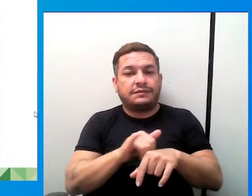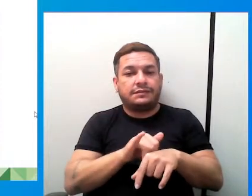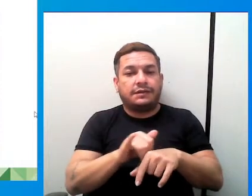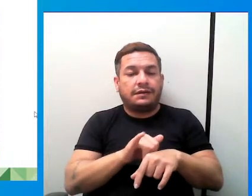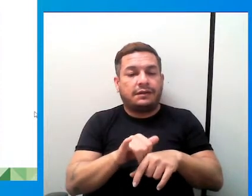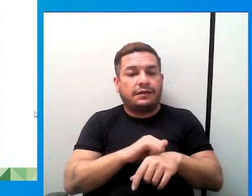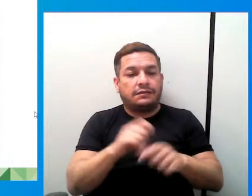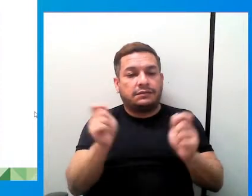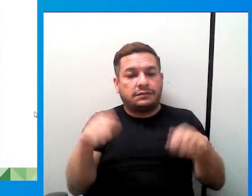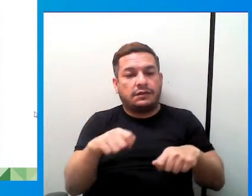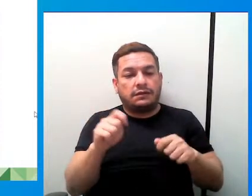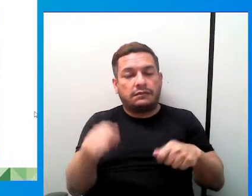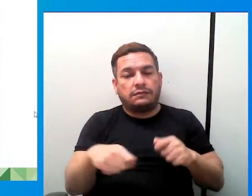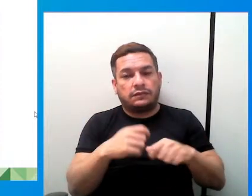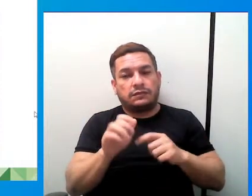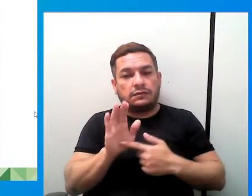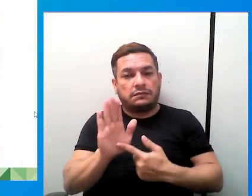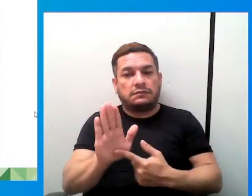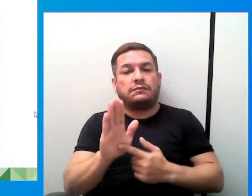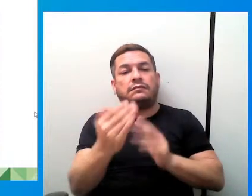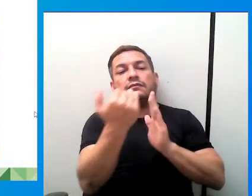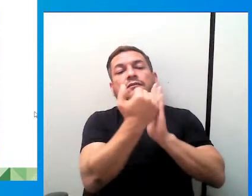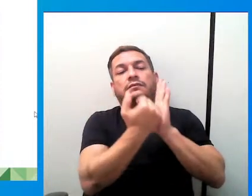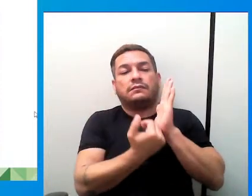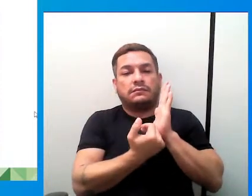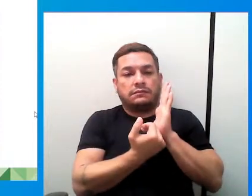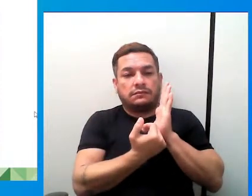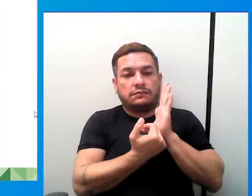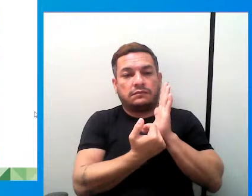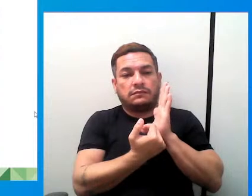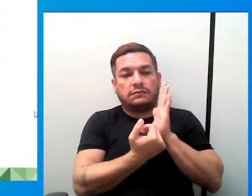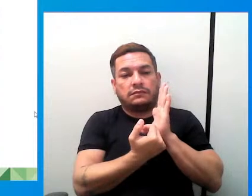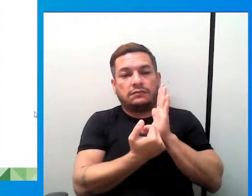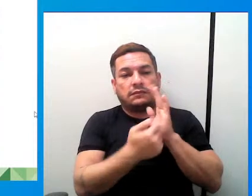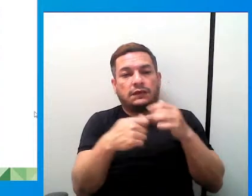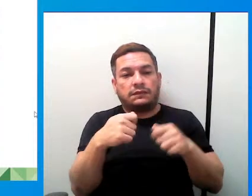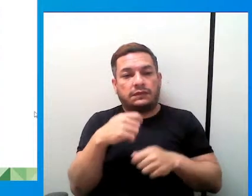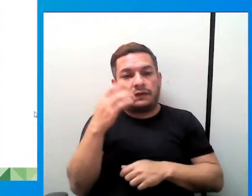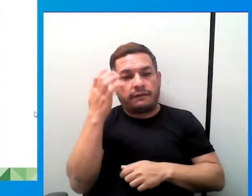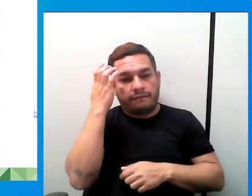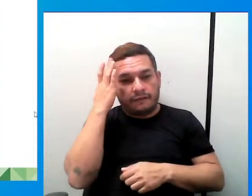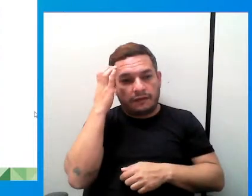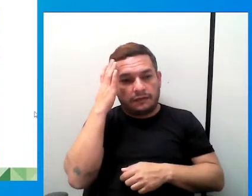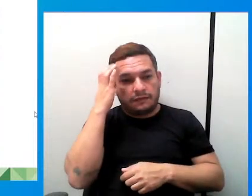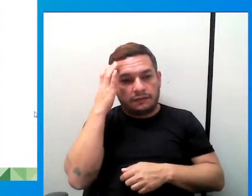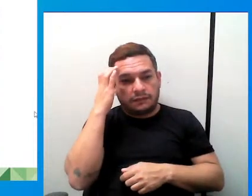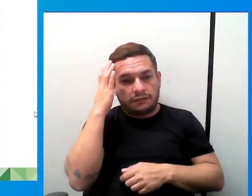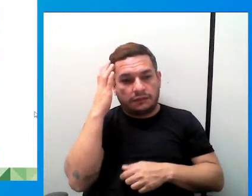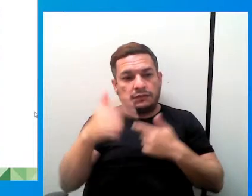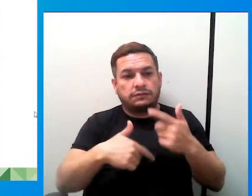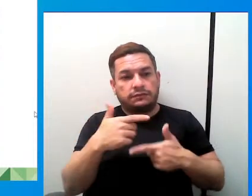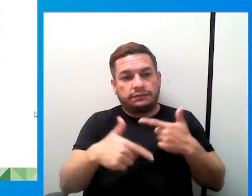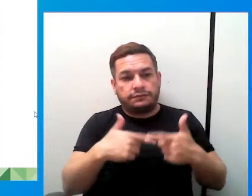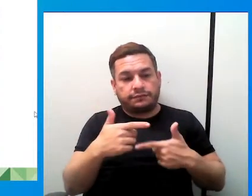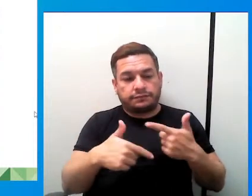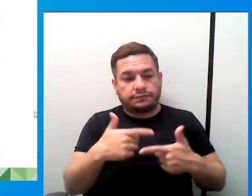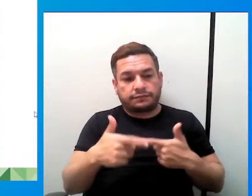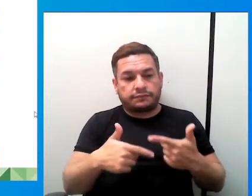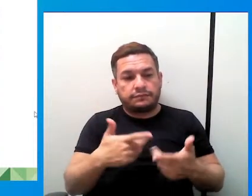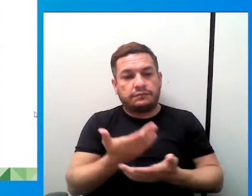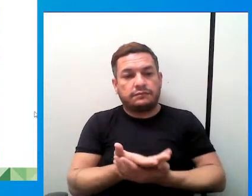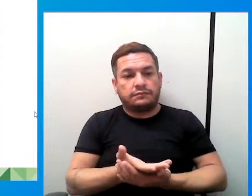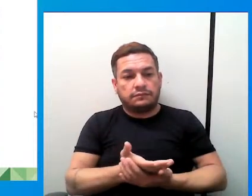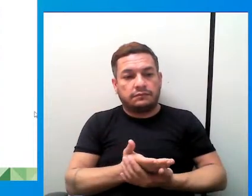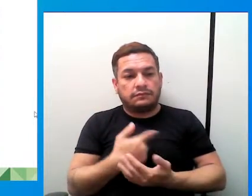possíveis e como isso pode ser colocado dentro dos PPCs, nós vimos que facilitou o trabalho do IFPA. Então,